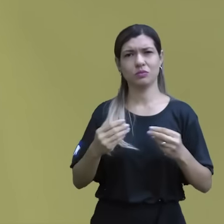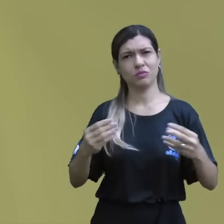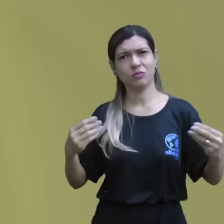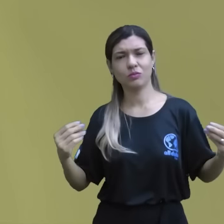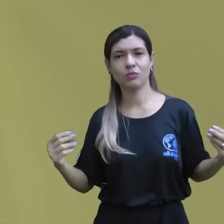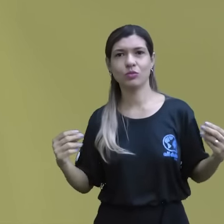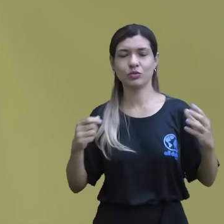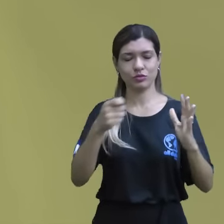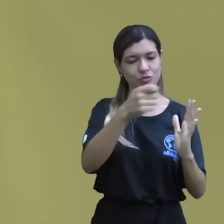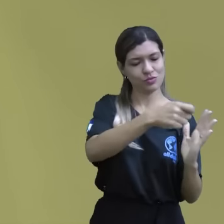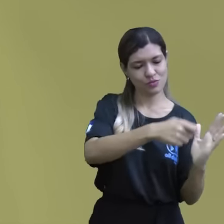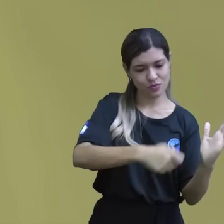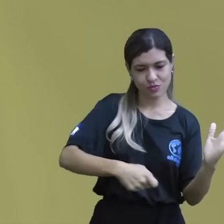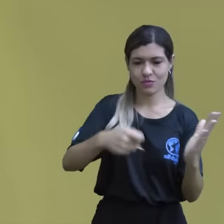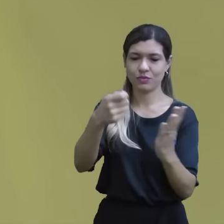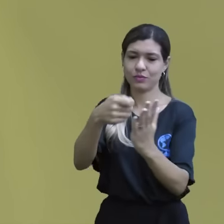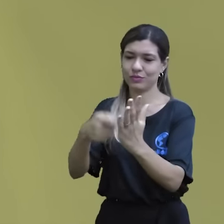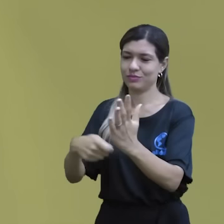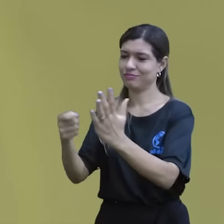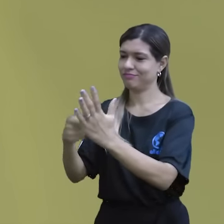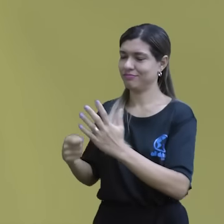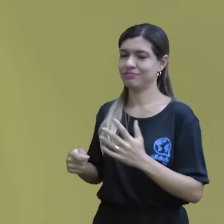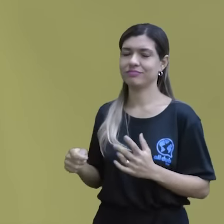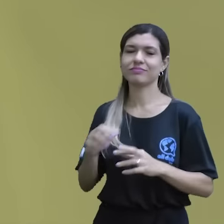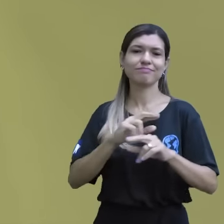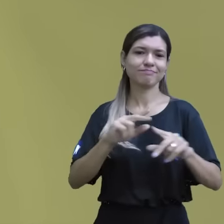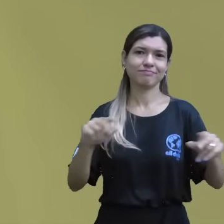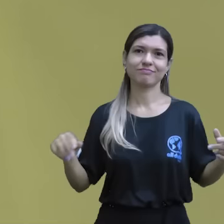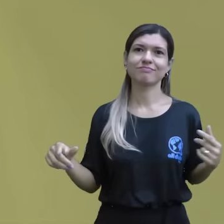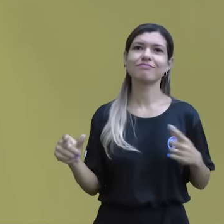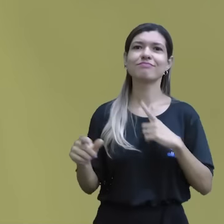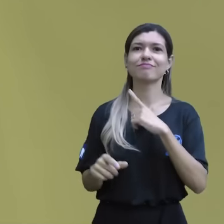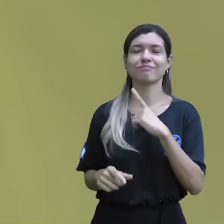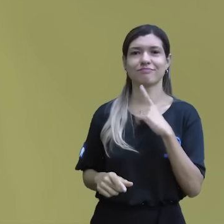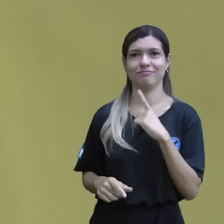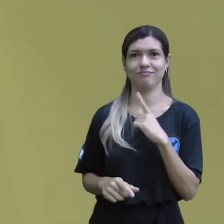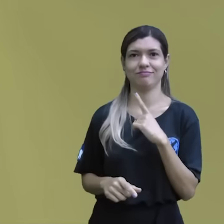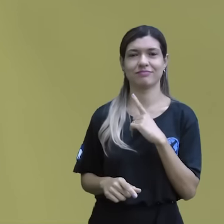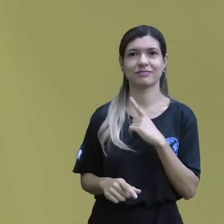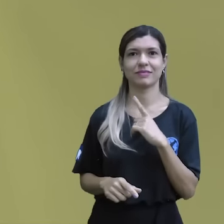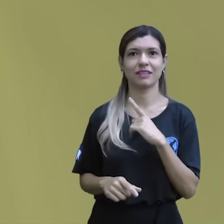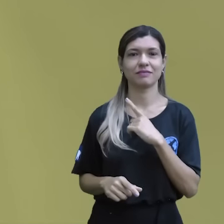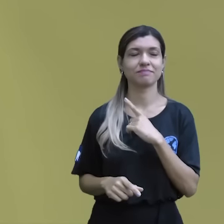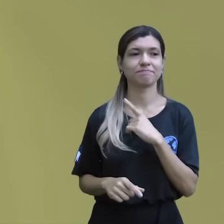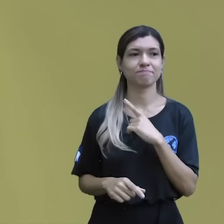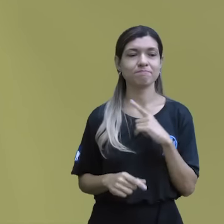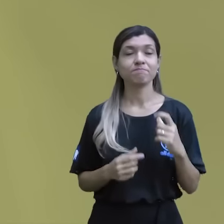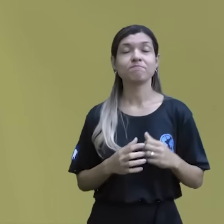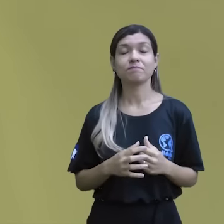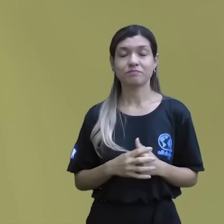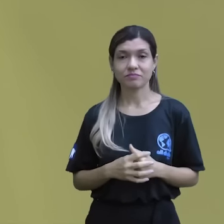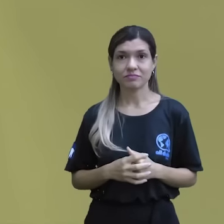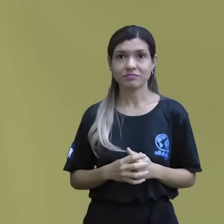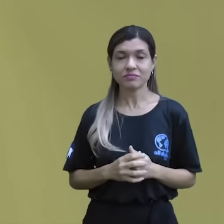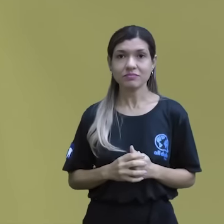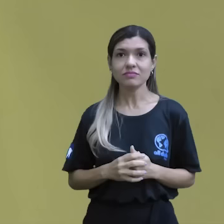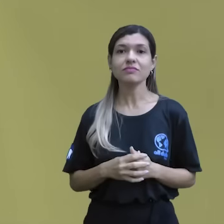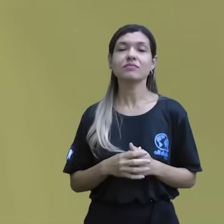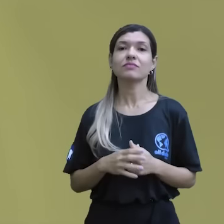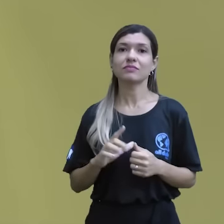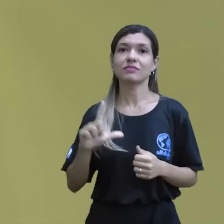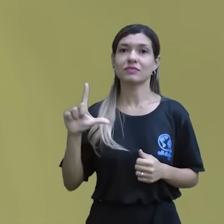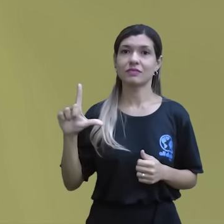Lima, e ele precisava daquilo para viver, não vai negar escrever. Então, eu acho que quando a gente fica com preguiça, né, eu acho que